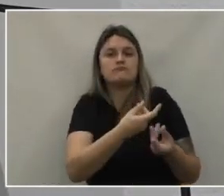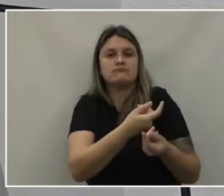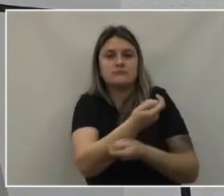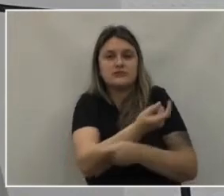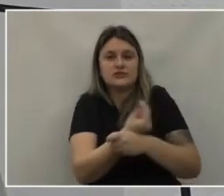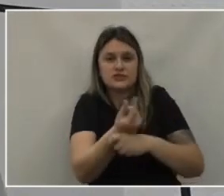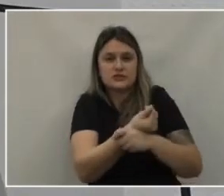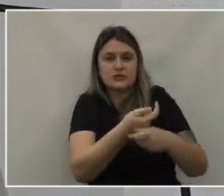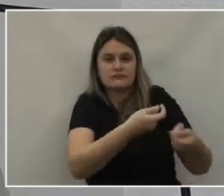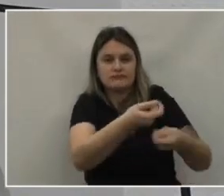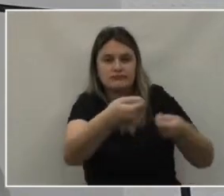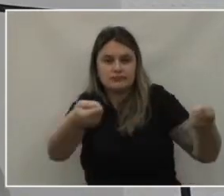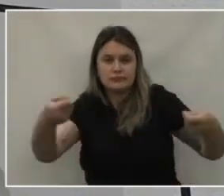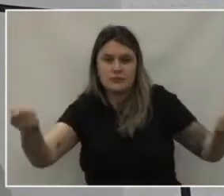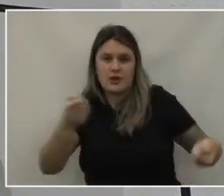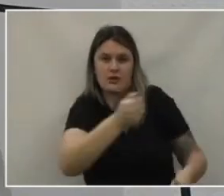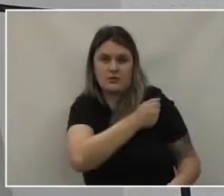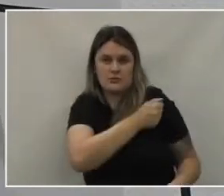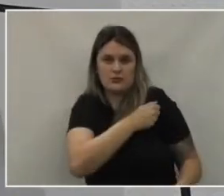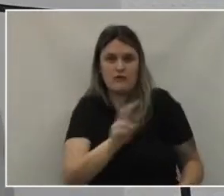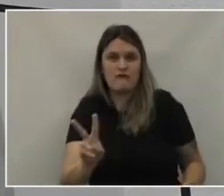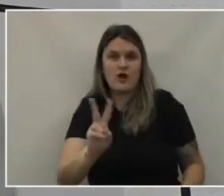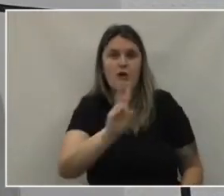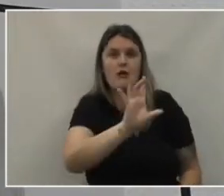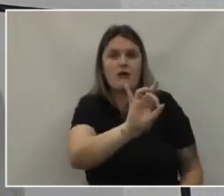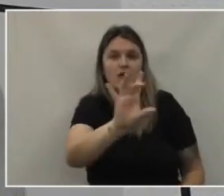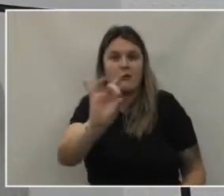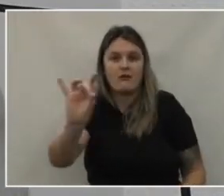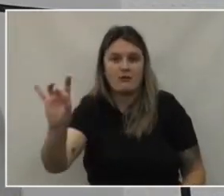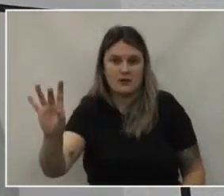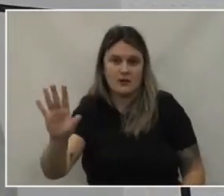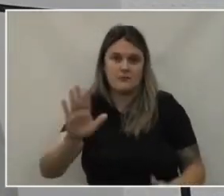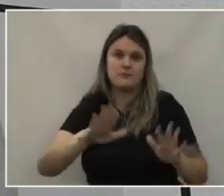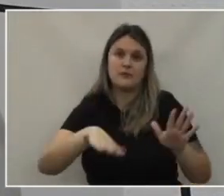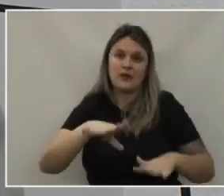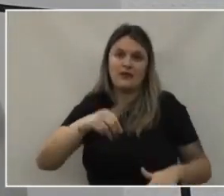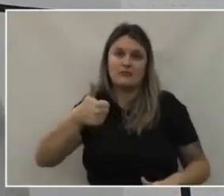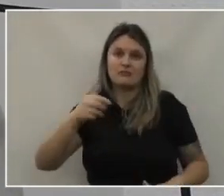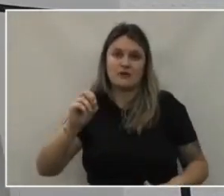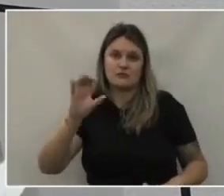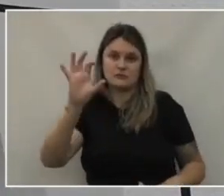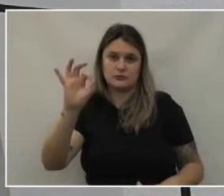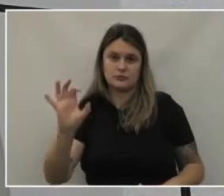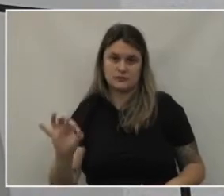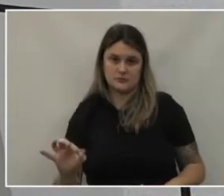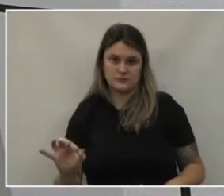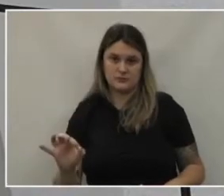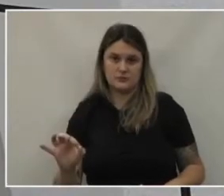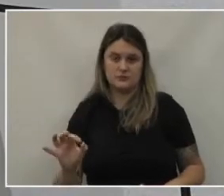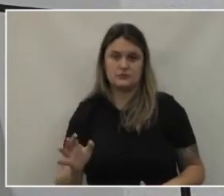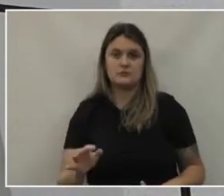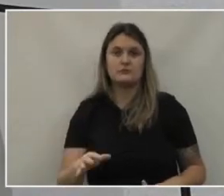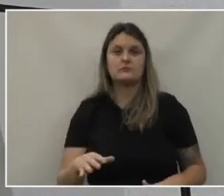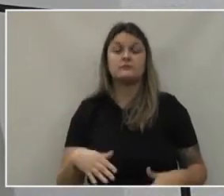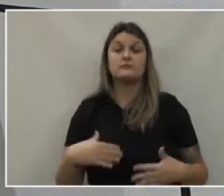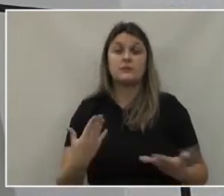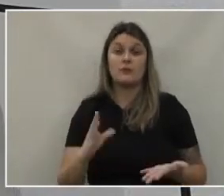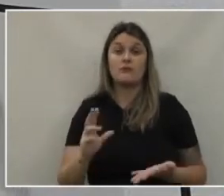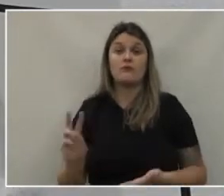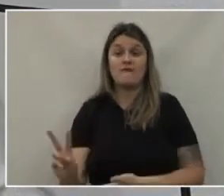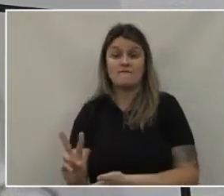da complementação da União na faixa acima de 10%. Tal